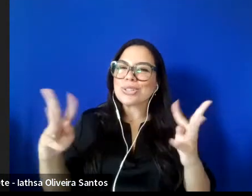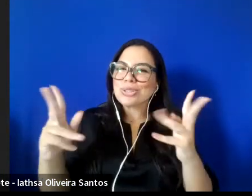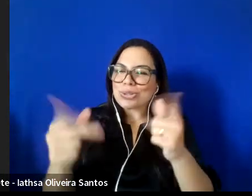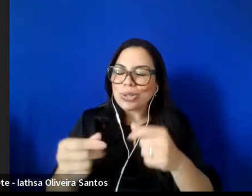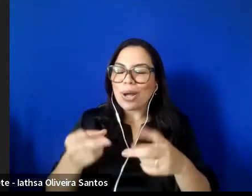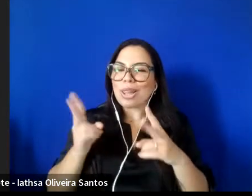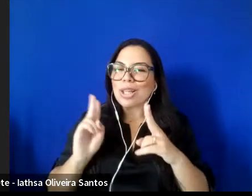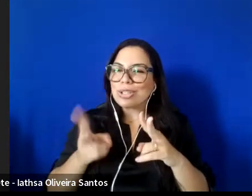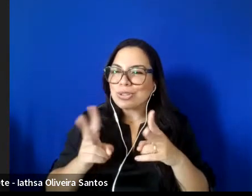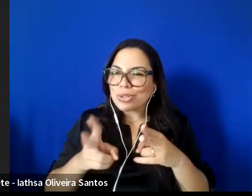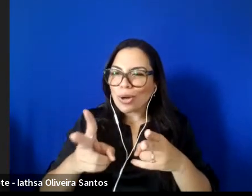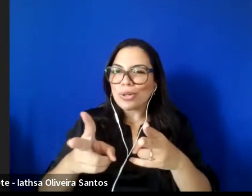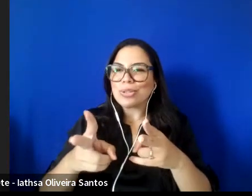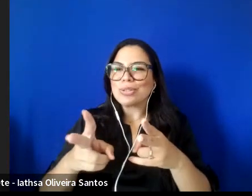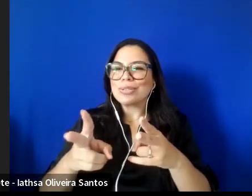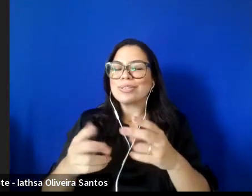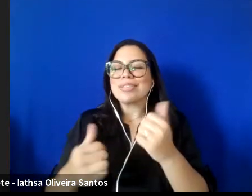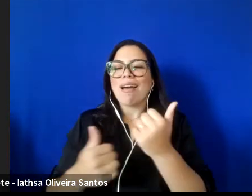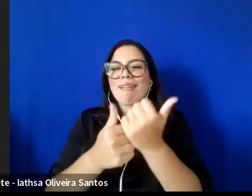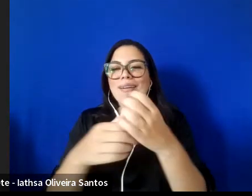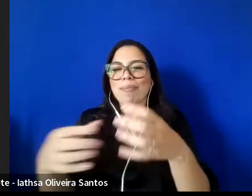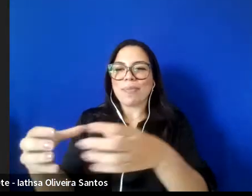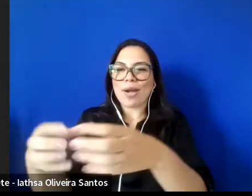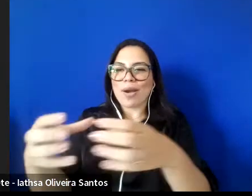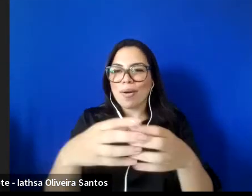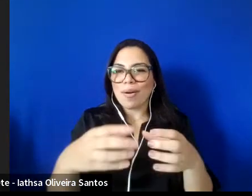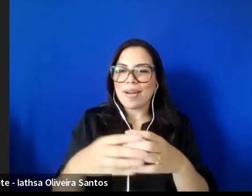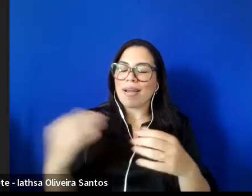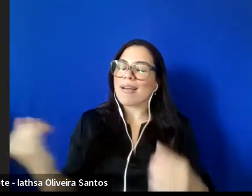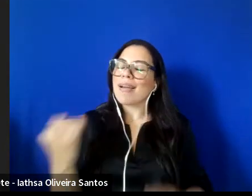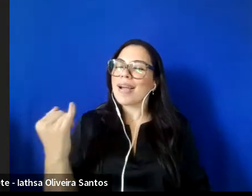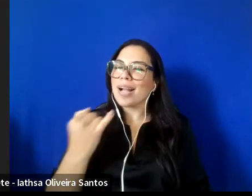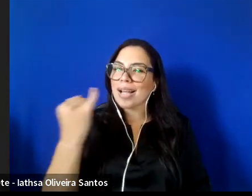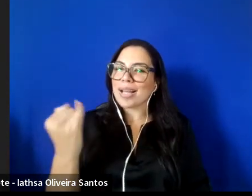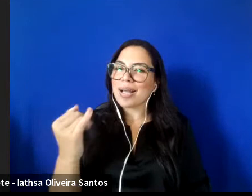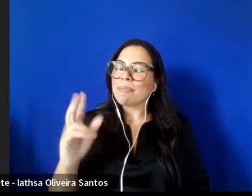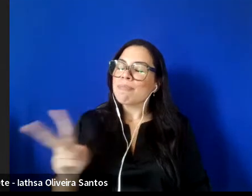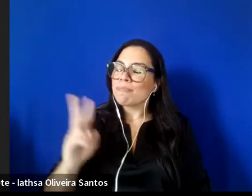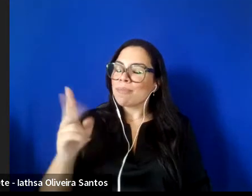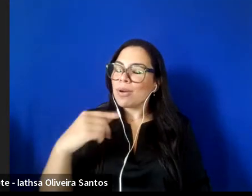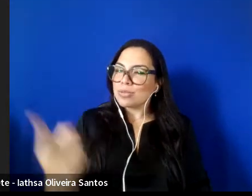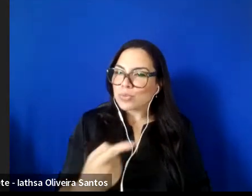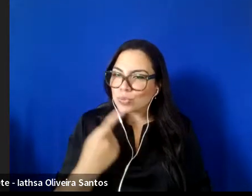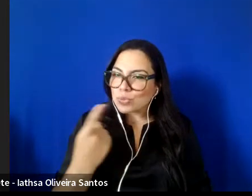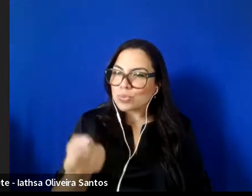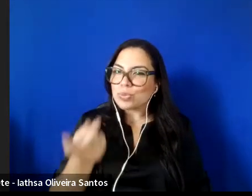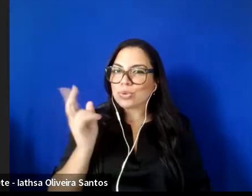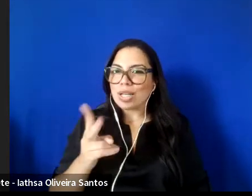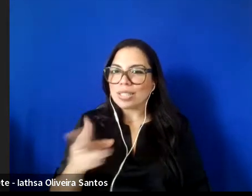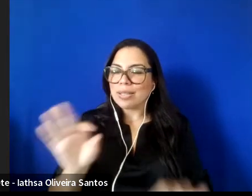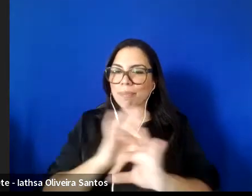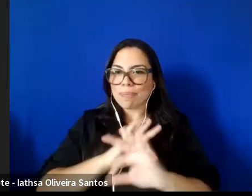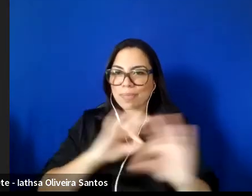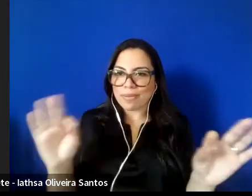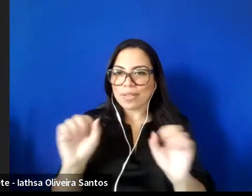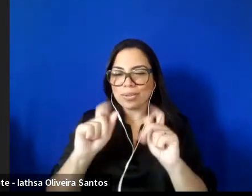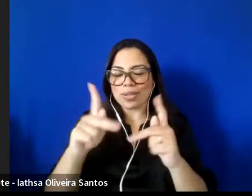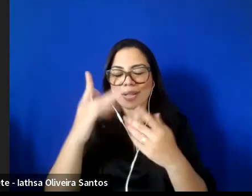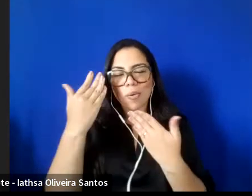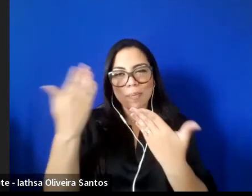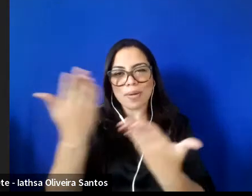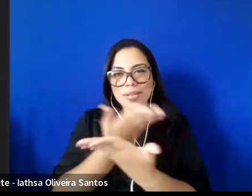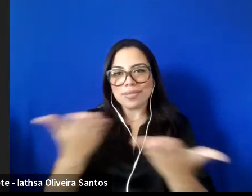Todo grupo, toda a equipe que ajuda, é muito importante, muito relevante para que esse trabalho saia como saiu. Obrigada a